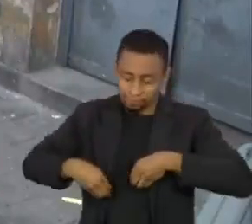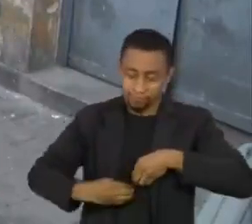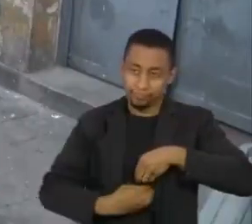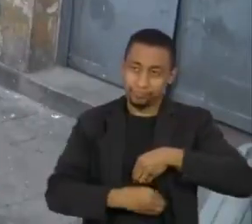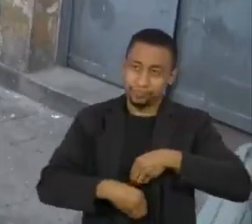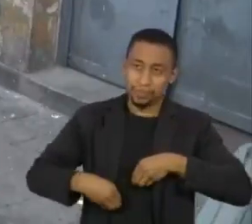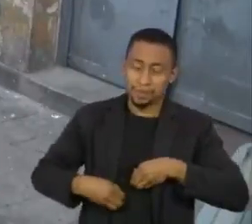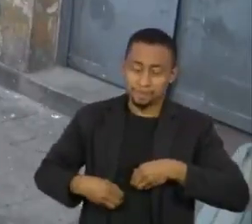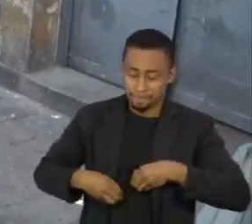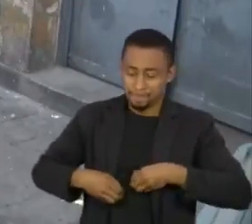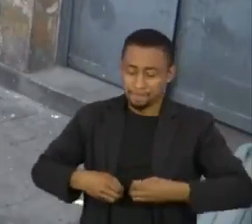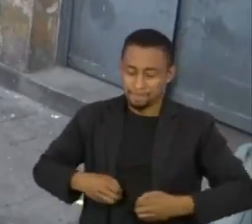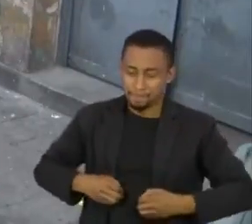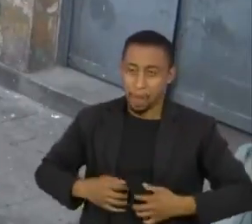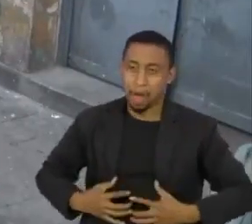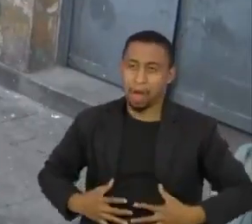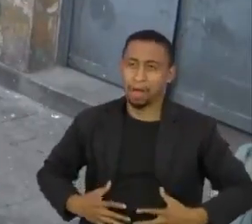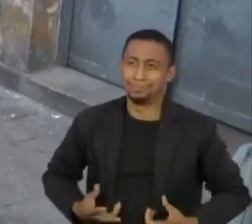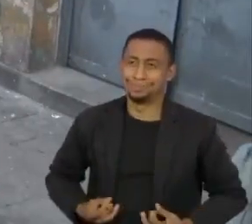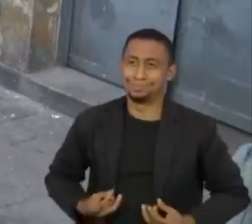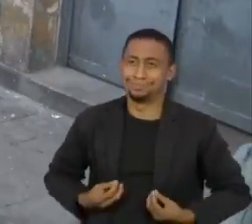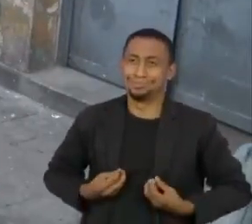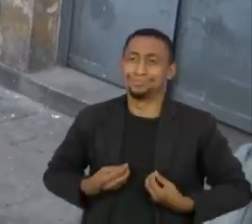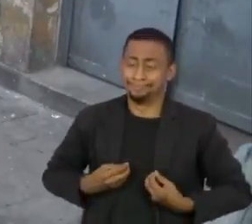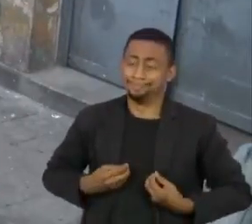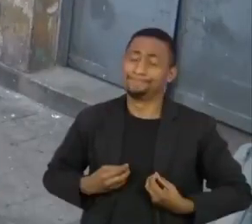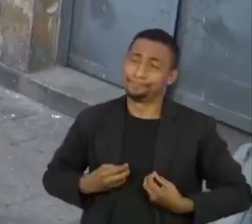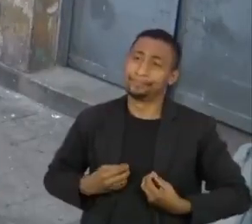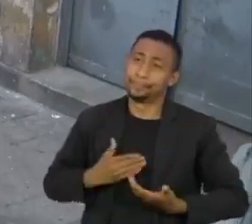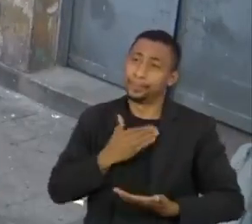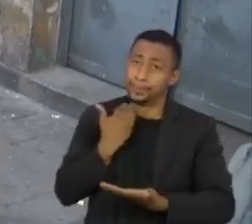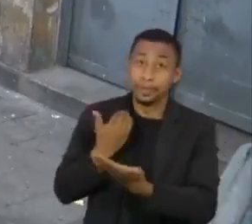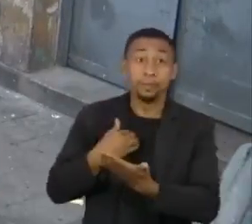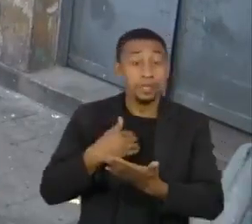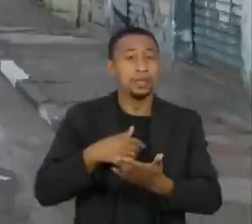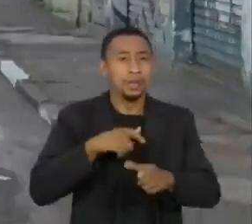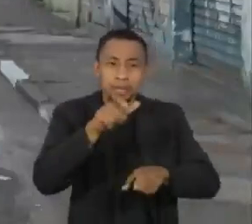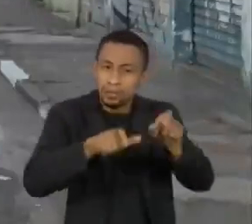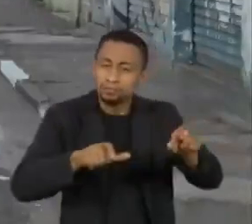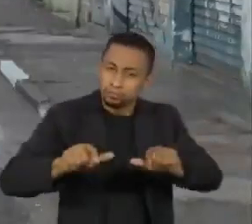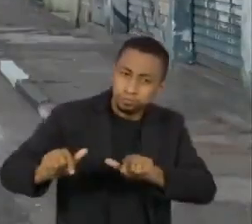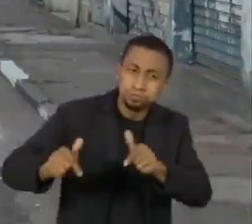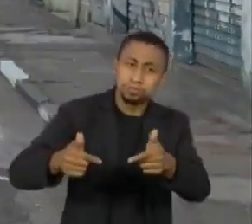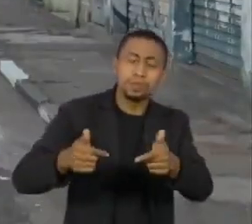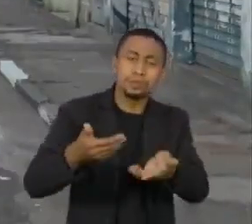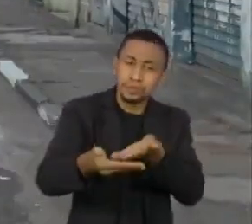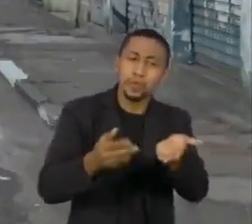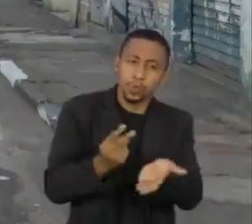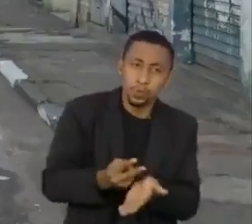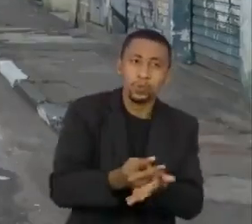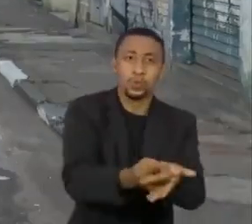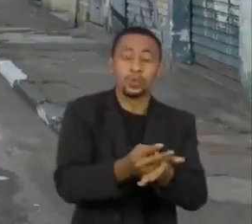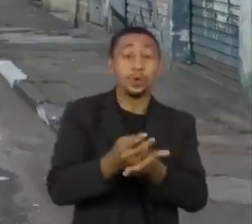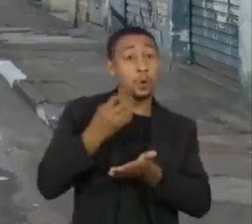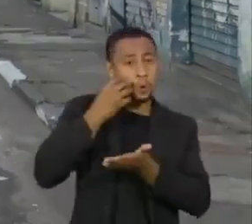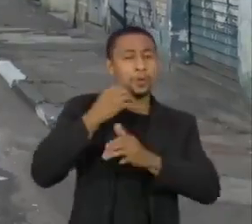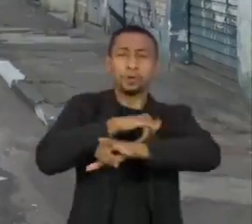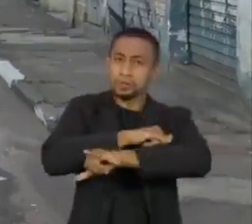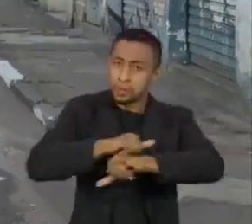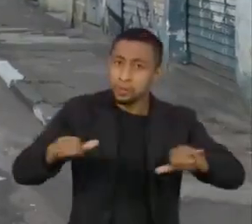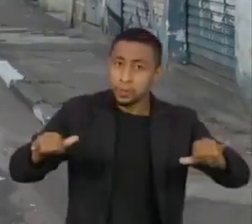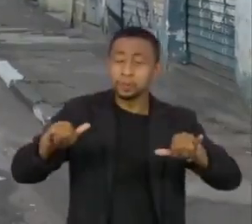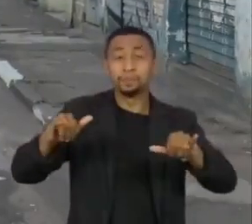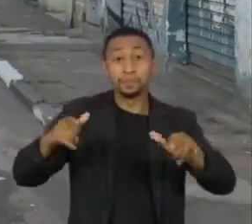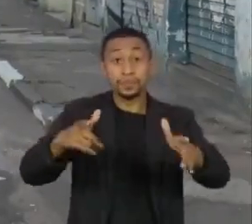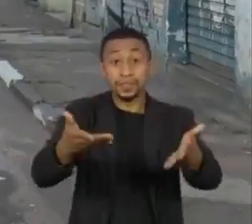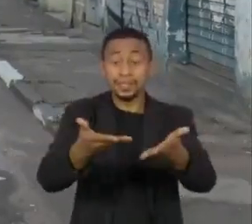será sempre lembrado, que era encurtar as diferenças sociais numa cidade como São Paulo. É uma mensagem que o Bruno queria deixar. É a